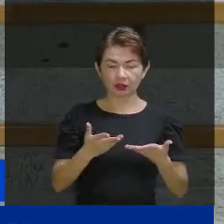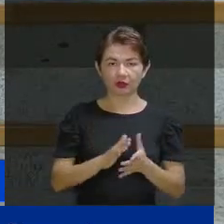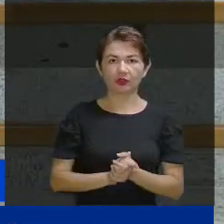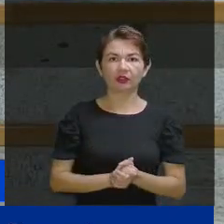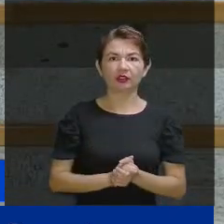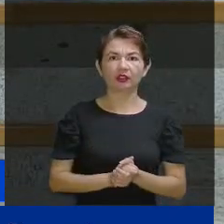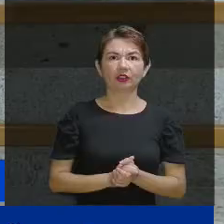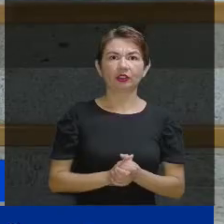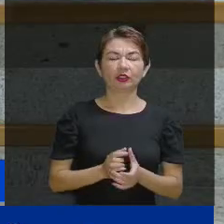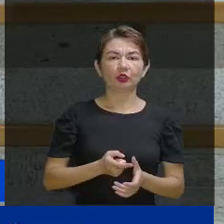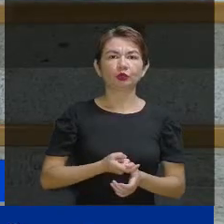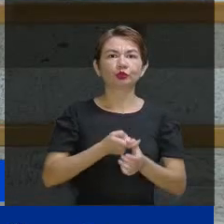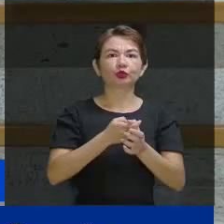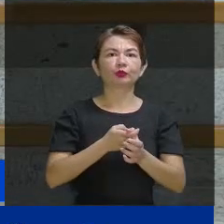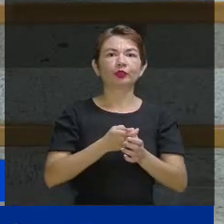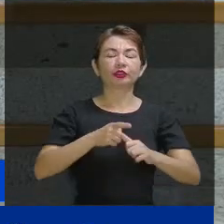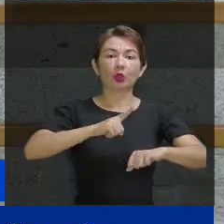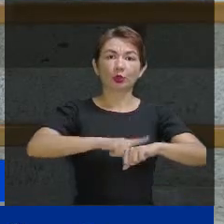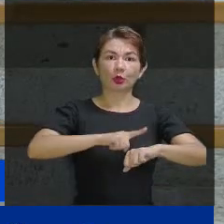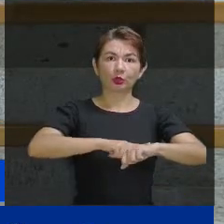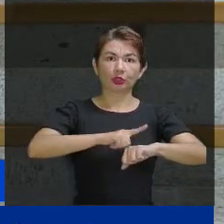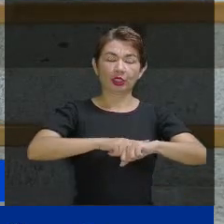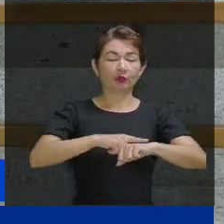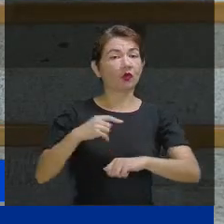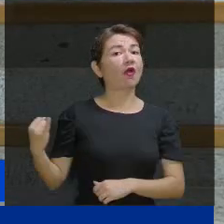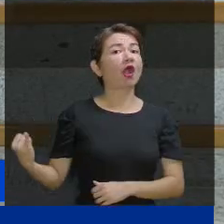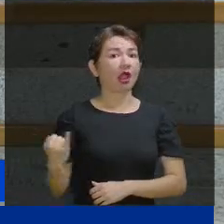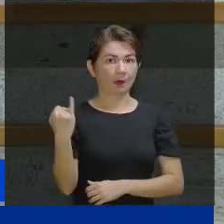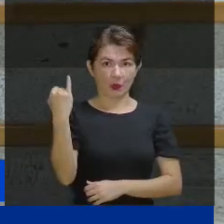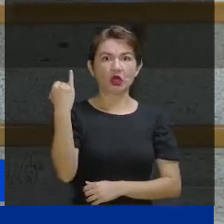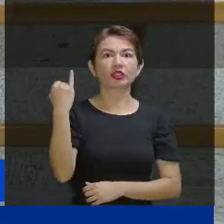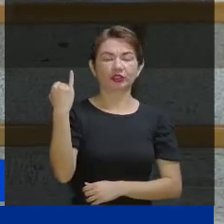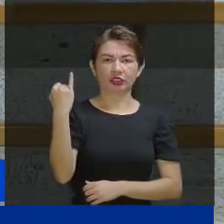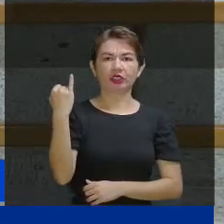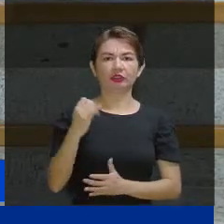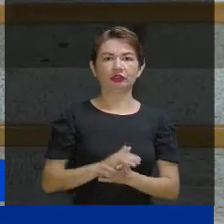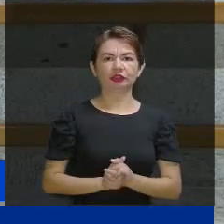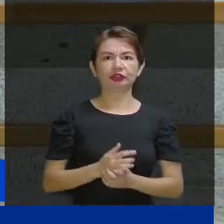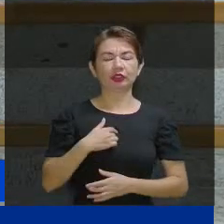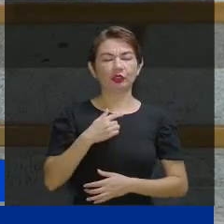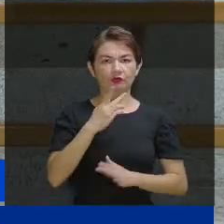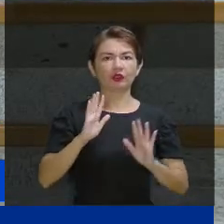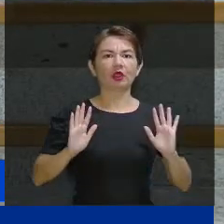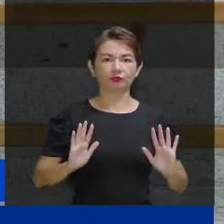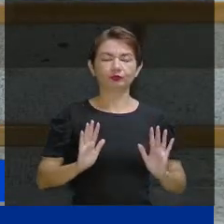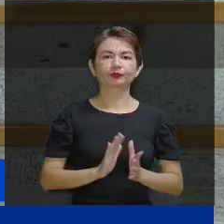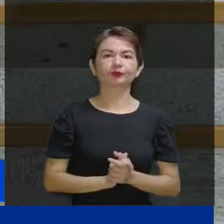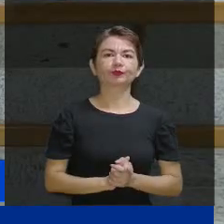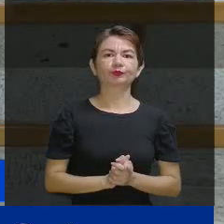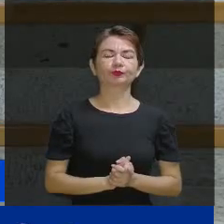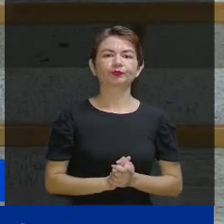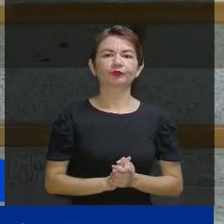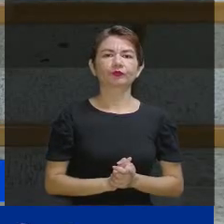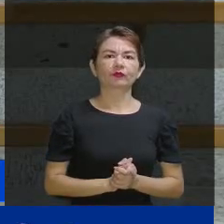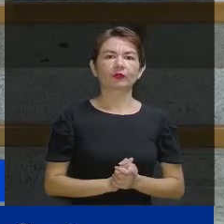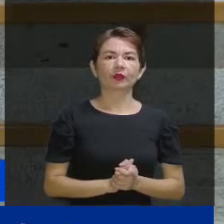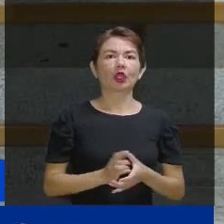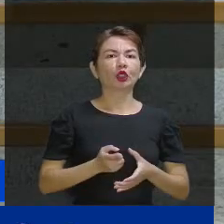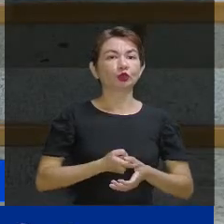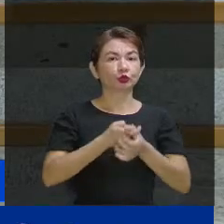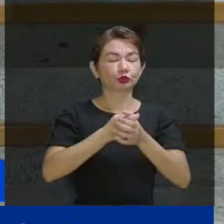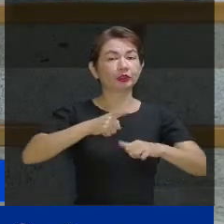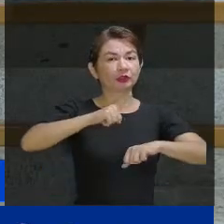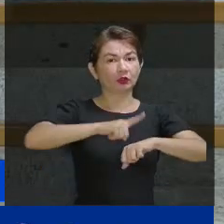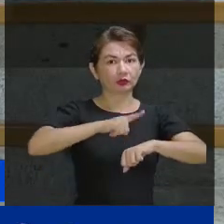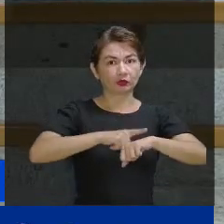a suspensão do seu tempo, porque como ela é relevante, eu vou enfrentar logo essa questão. Tá? Então peço a suspensão